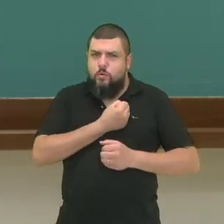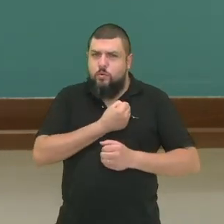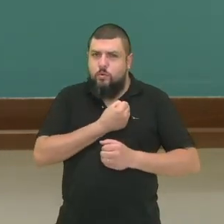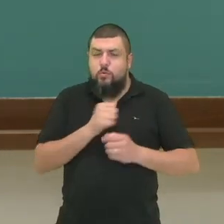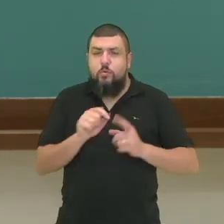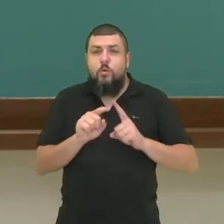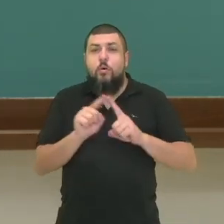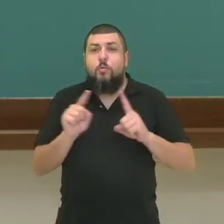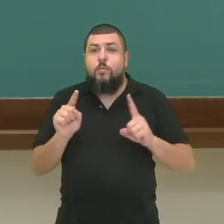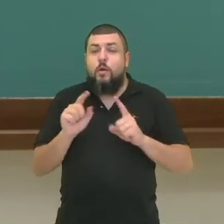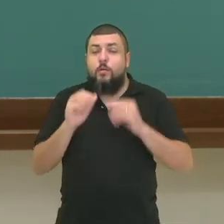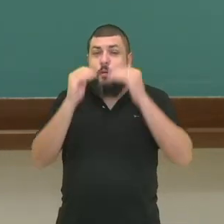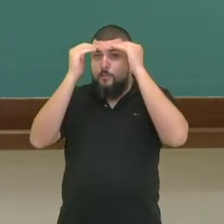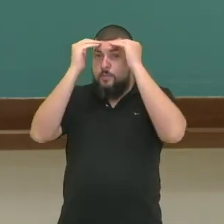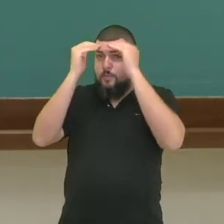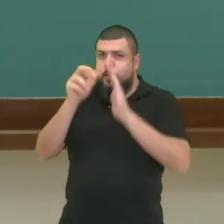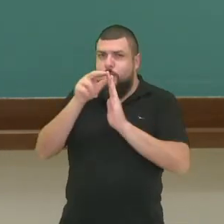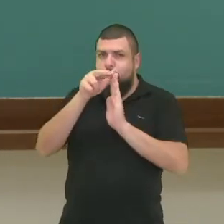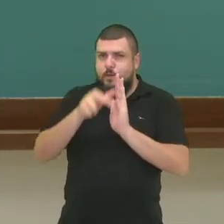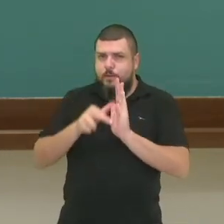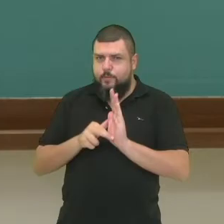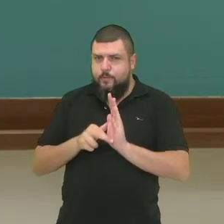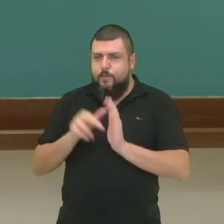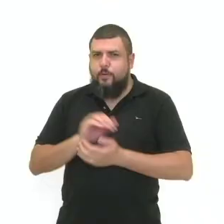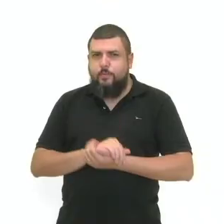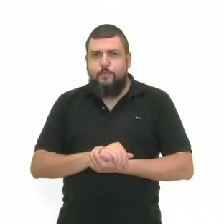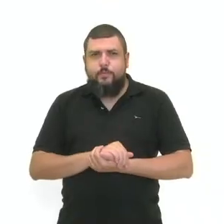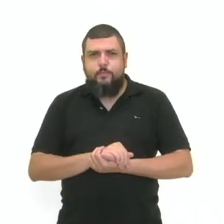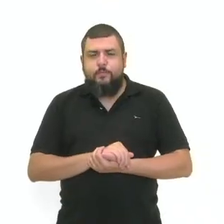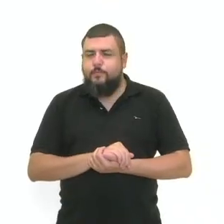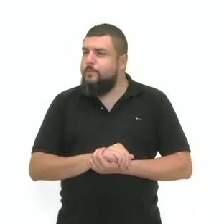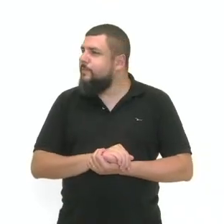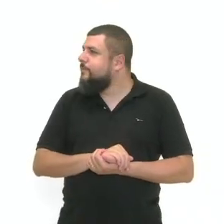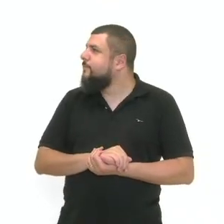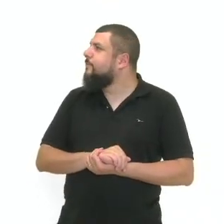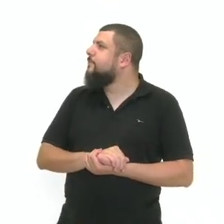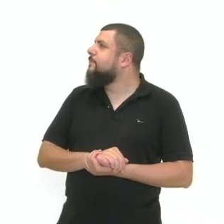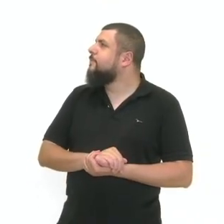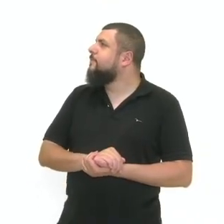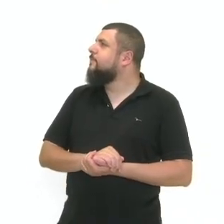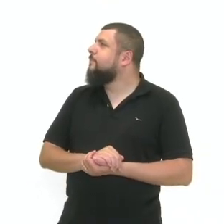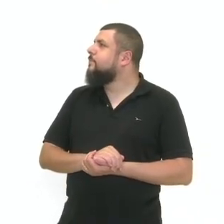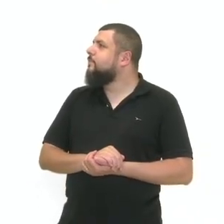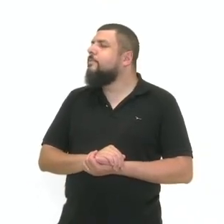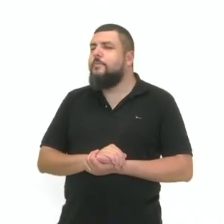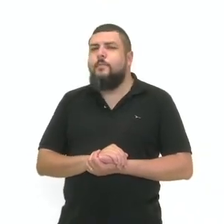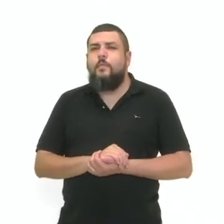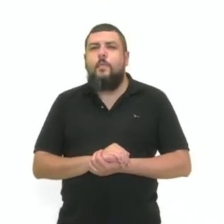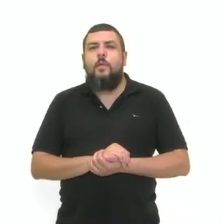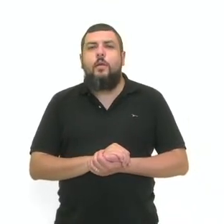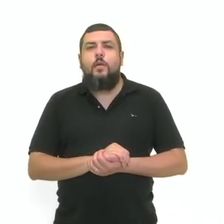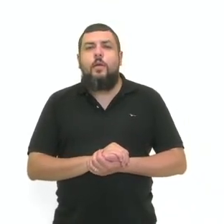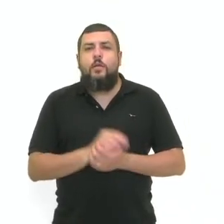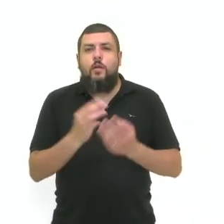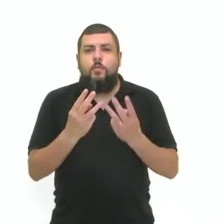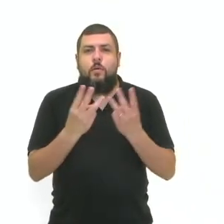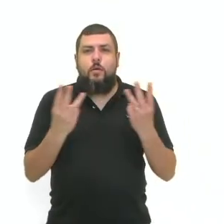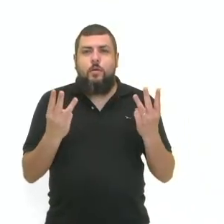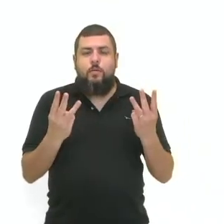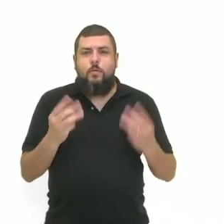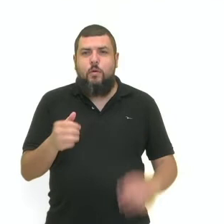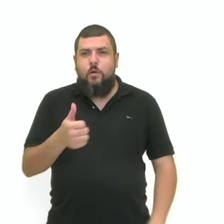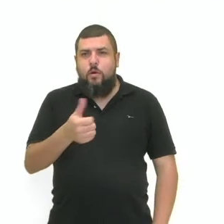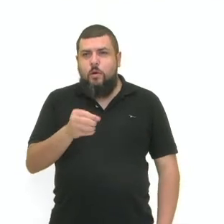consideração este aqui. Então, no caso aqui, ó, eu peguei 105, 15 e 1. Então, eles são iguais,